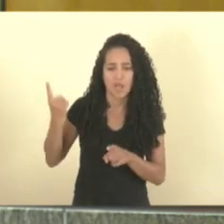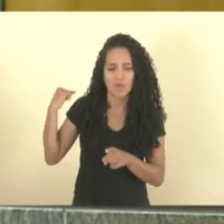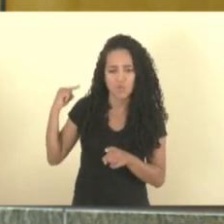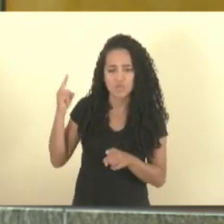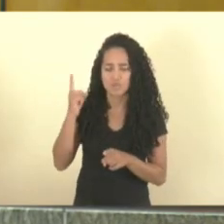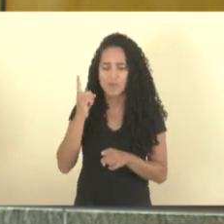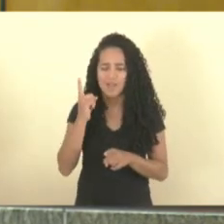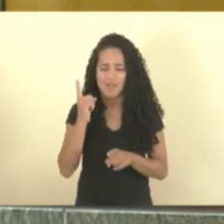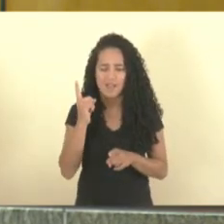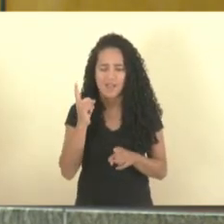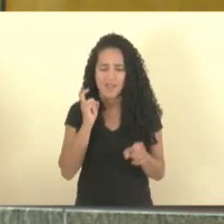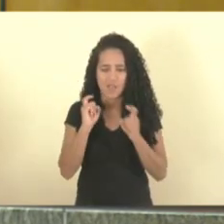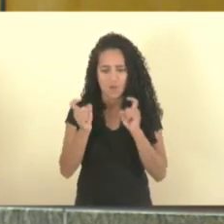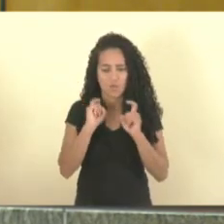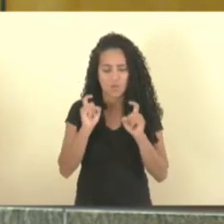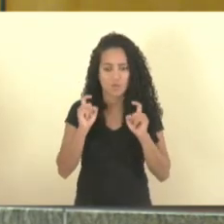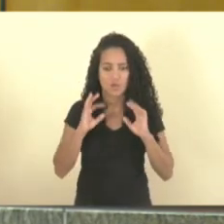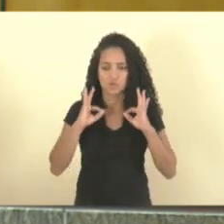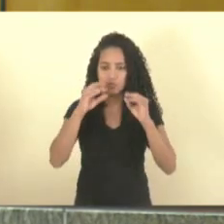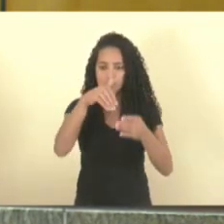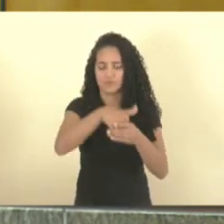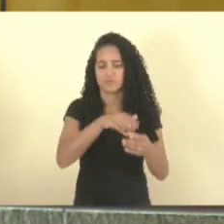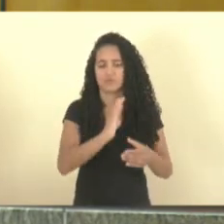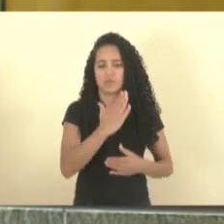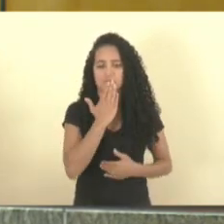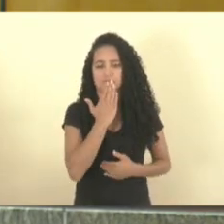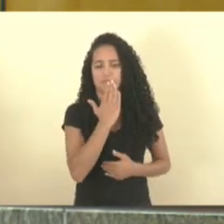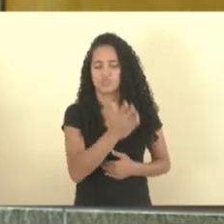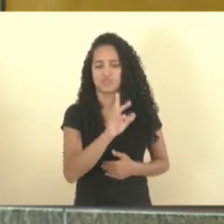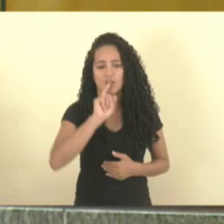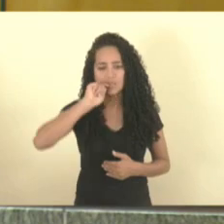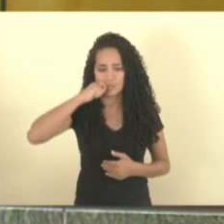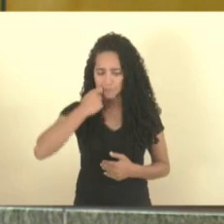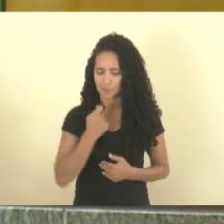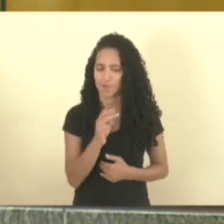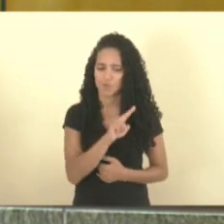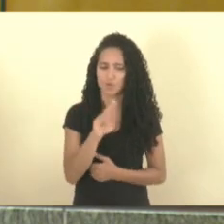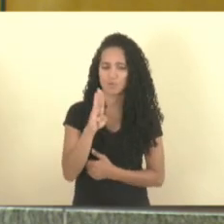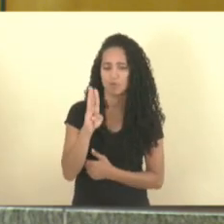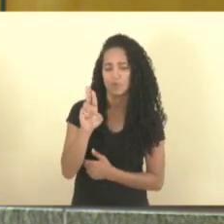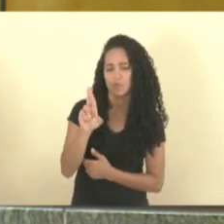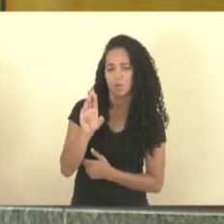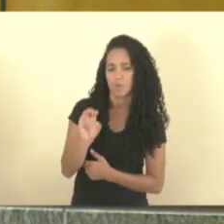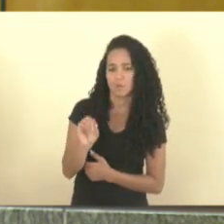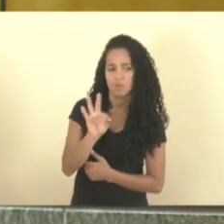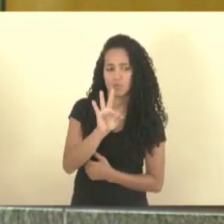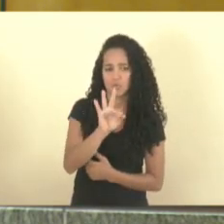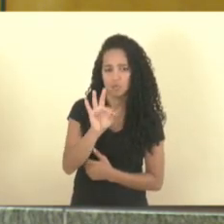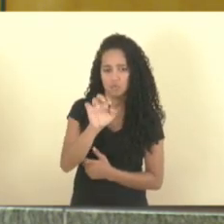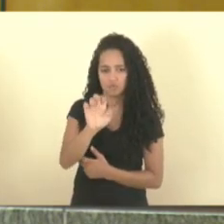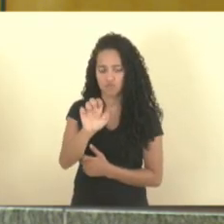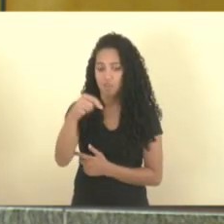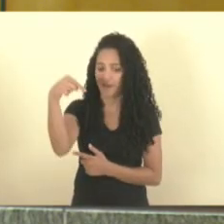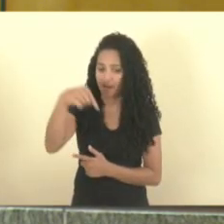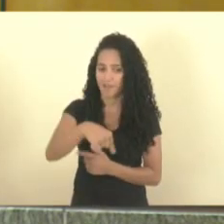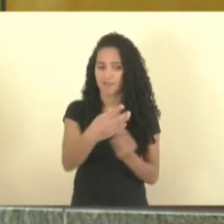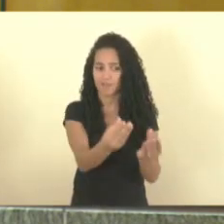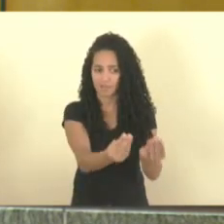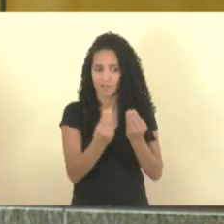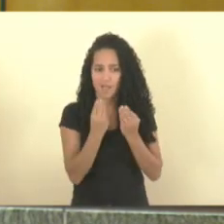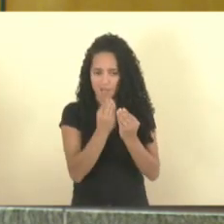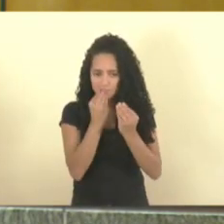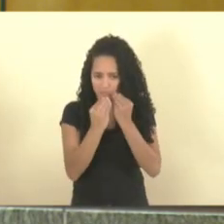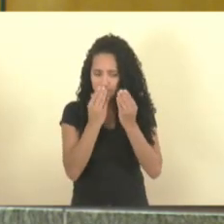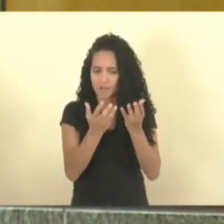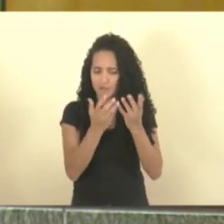reunião, foi a unanimidade e já foi solicitado a ele que trouxesse esse Pão Brote aqui para a gente. Eu quero saudar